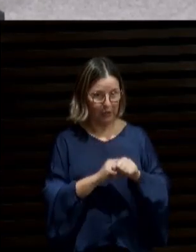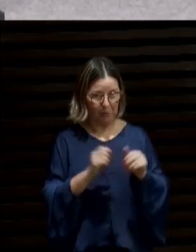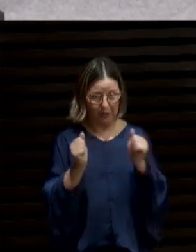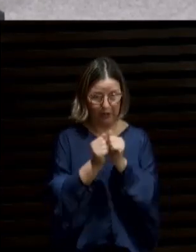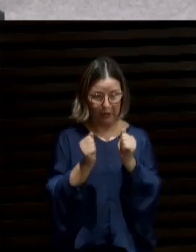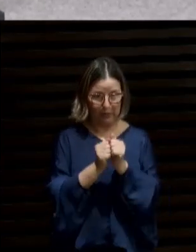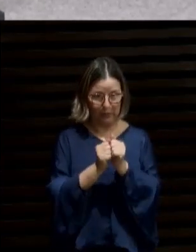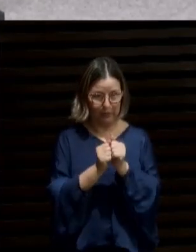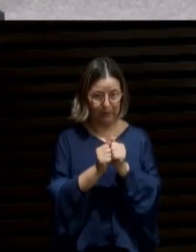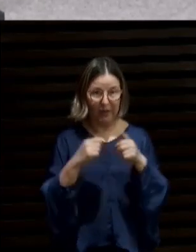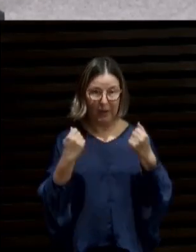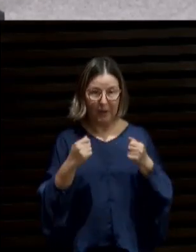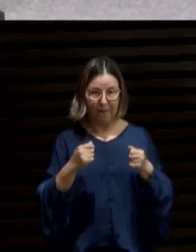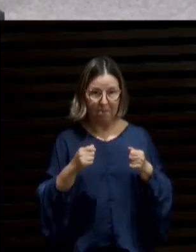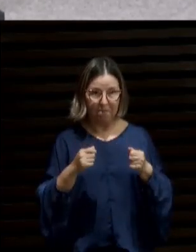nesse livro.